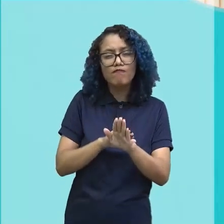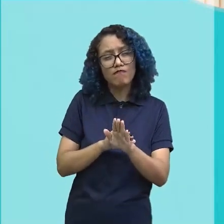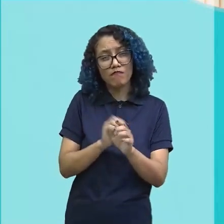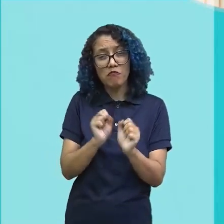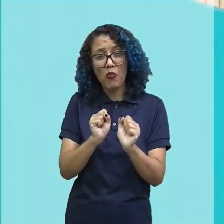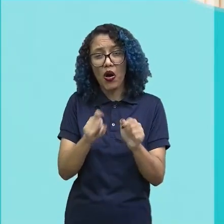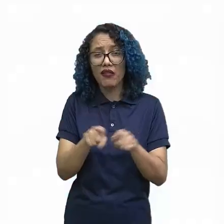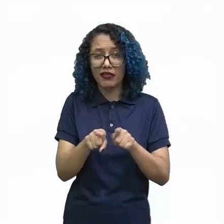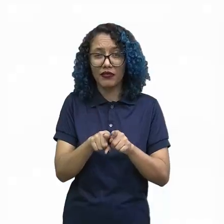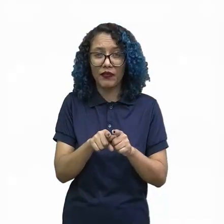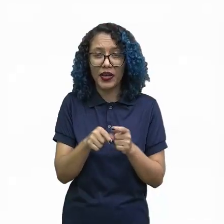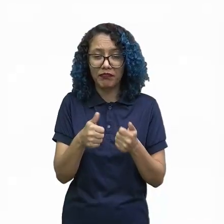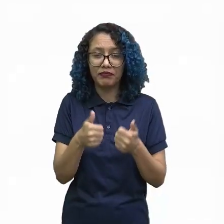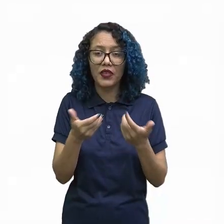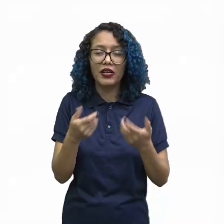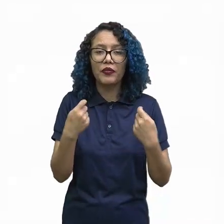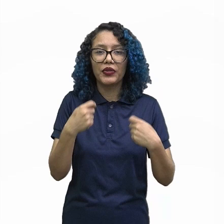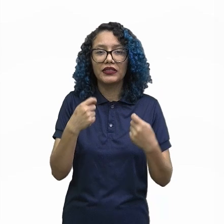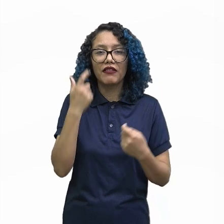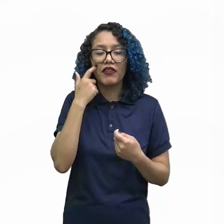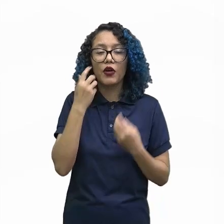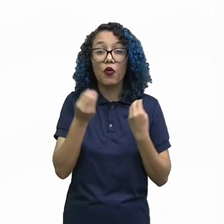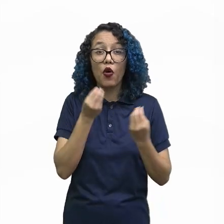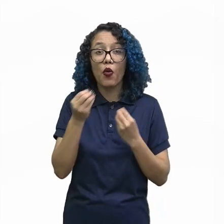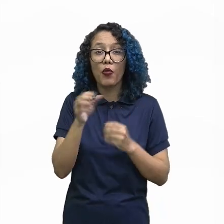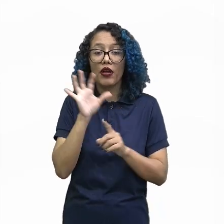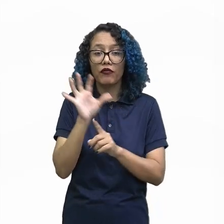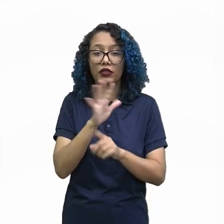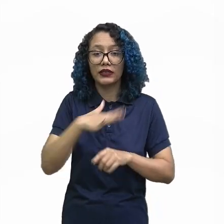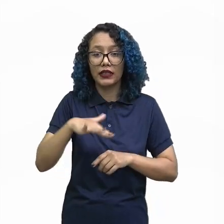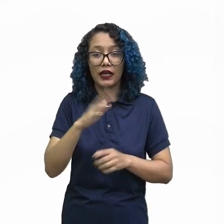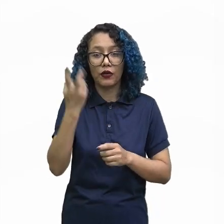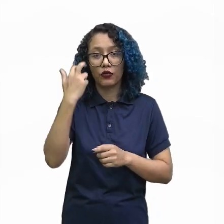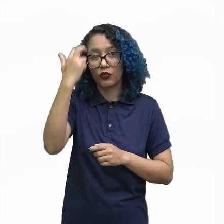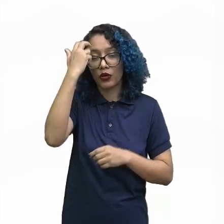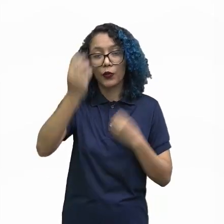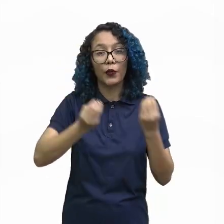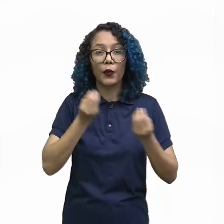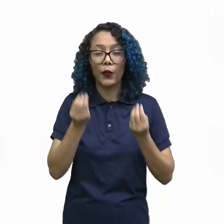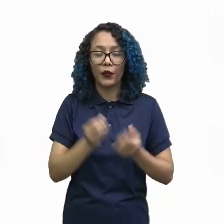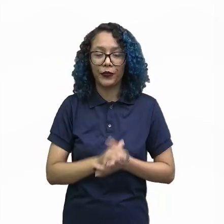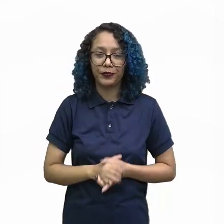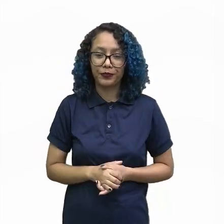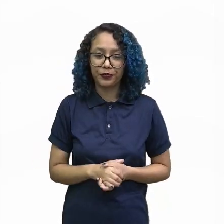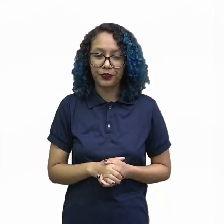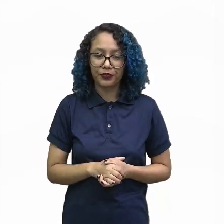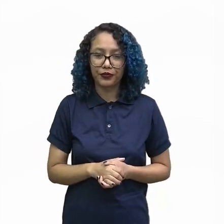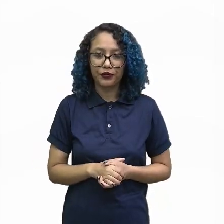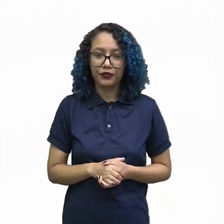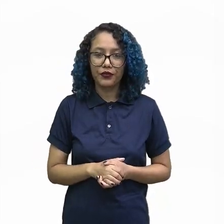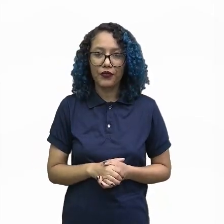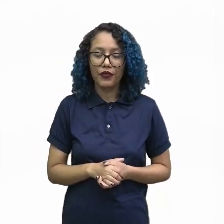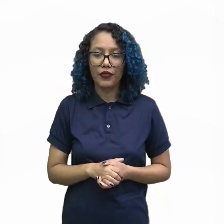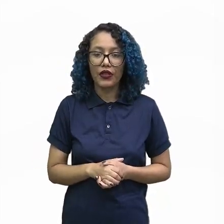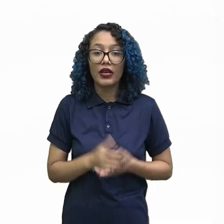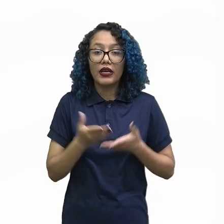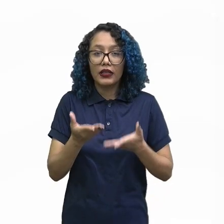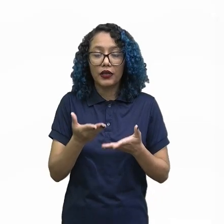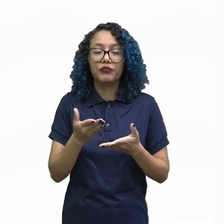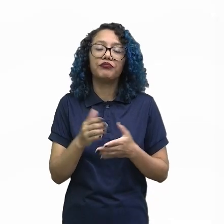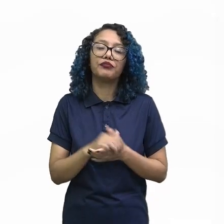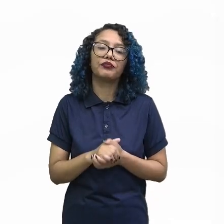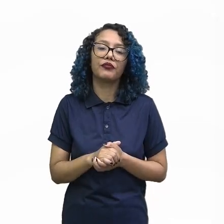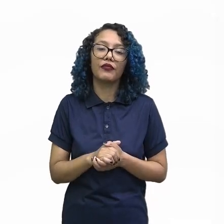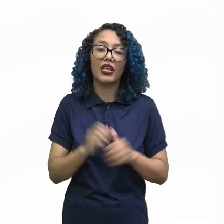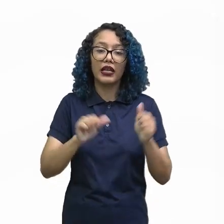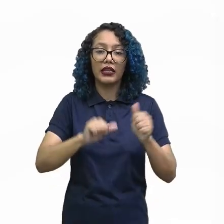vendo essa influência na questão cultural. Olha só, quando eu falo da questão cultural, eu vou olhar dentro da